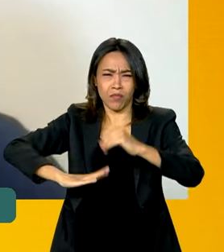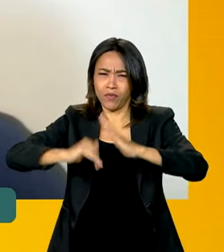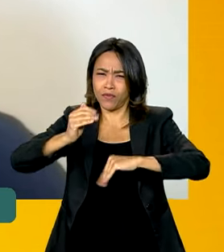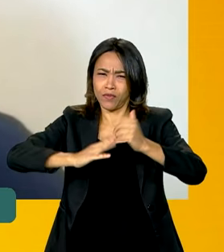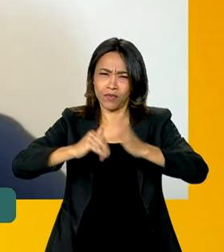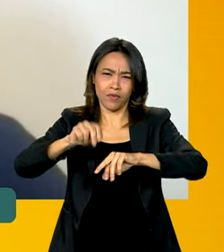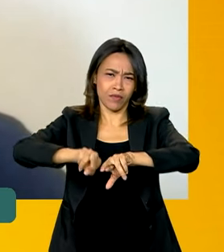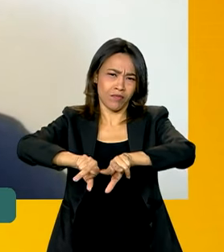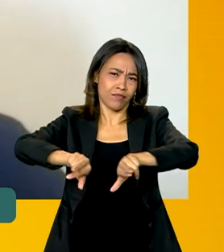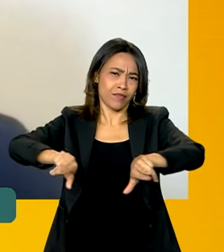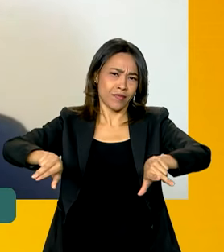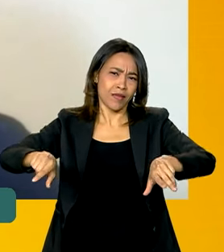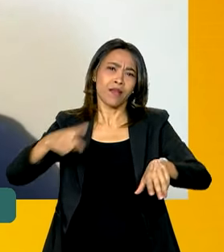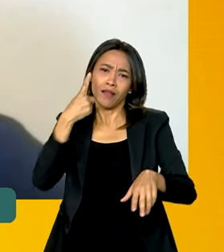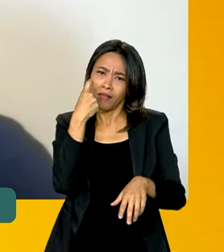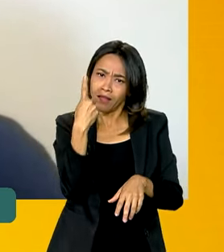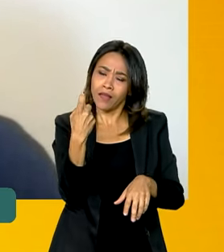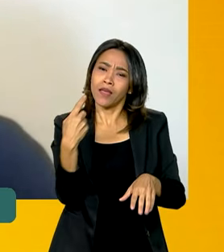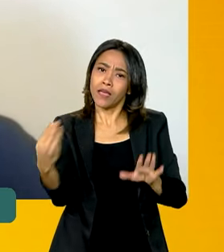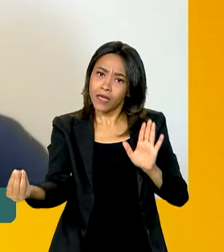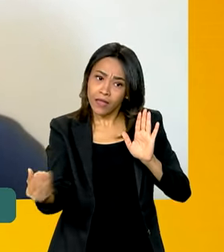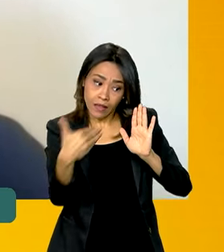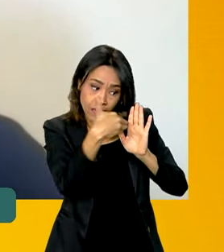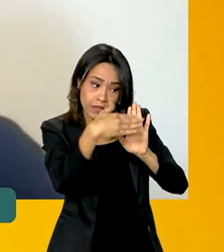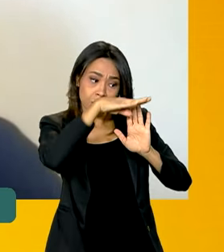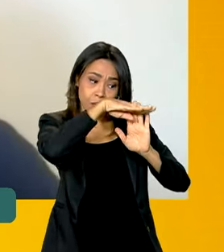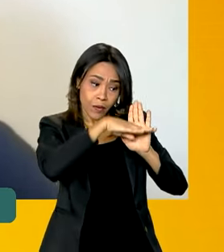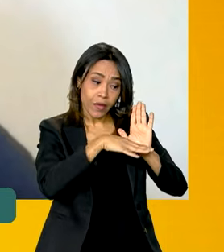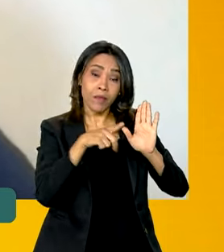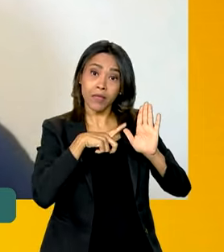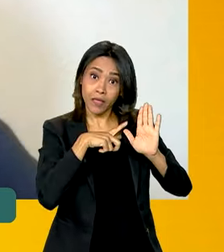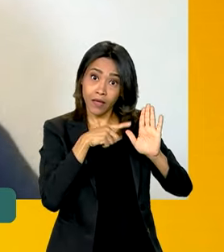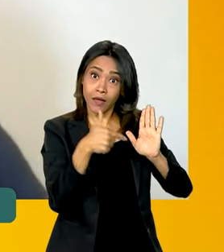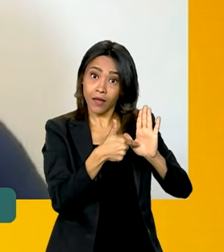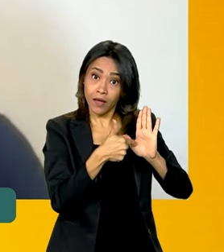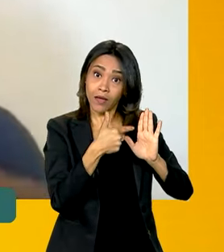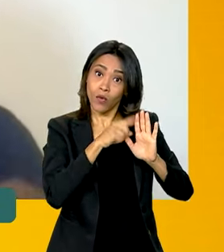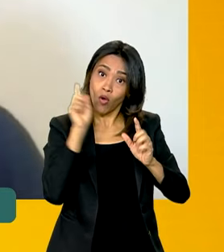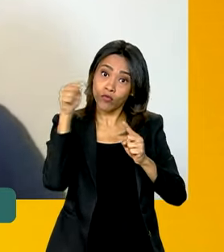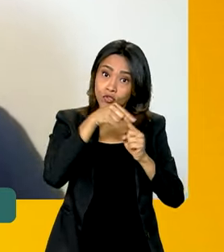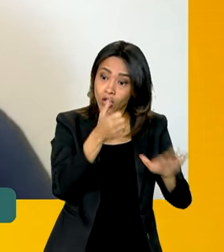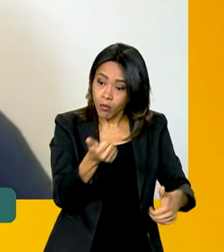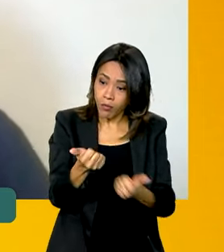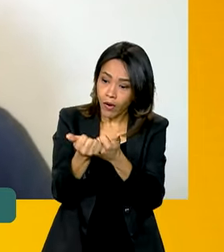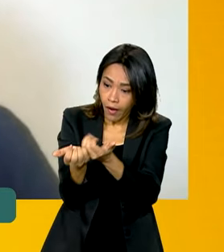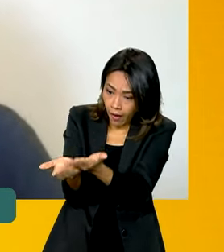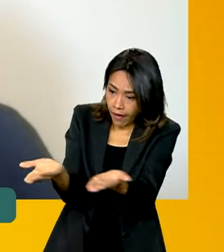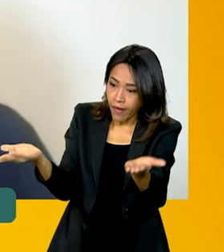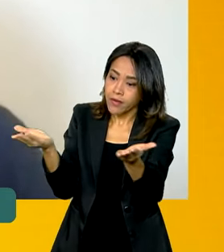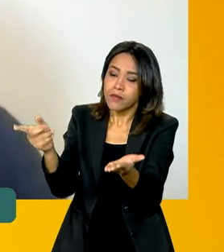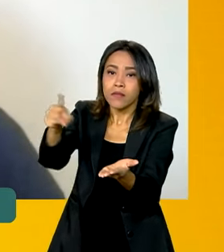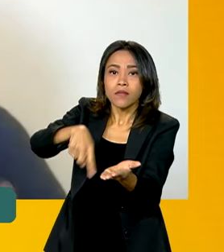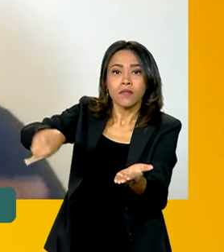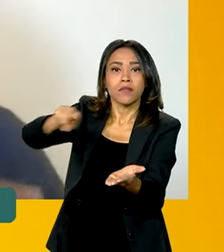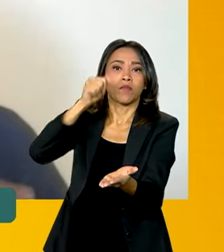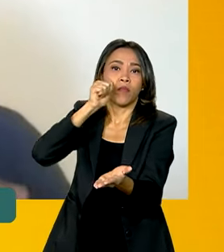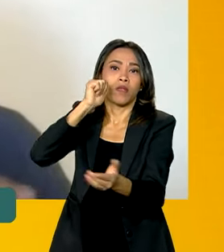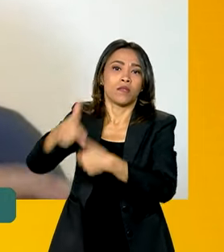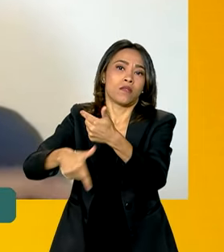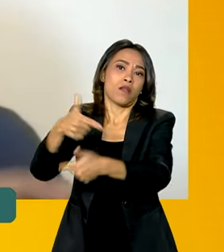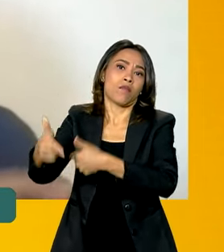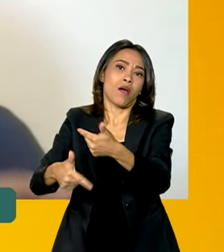impressionante, e que o programa também traz um fortalecimento dessa rede de mulheres ligadas às cadeias produtivas do